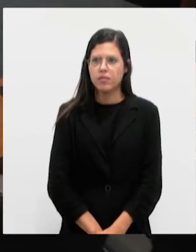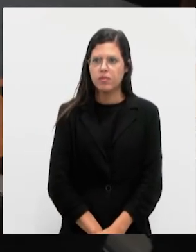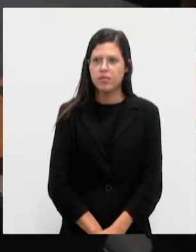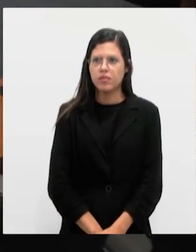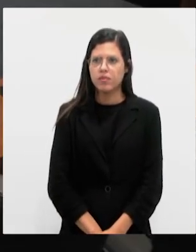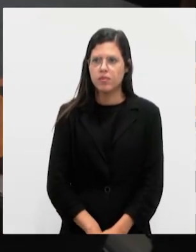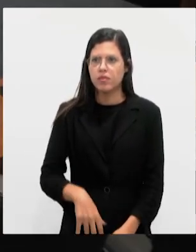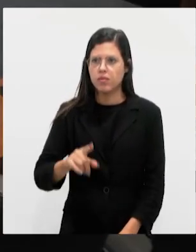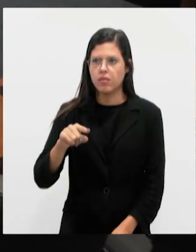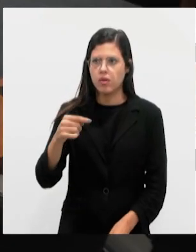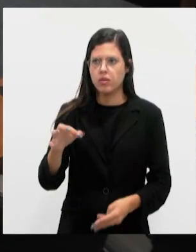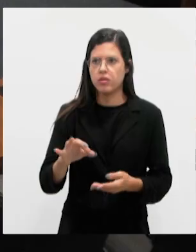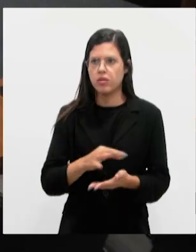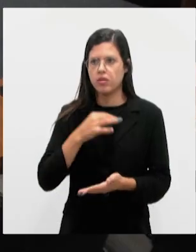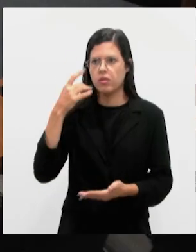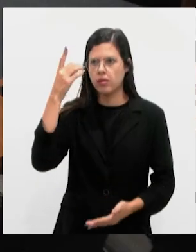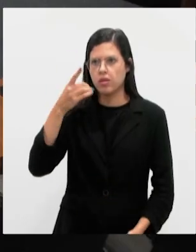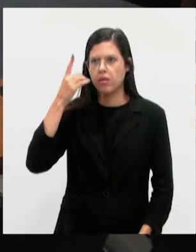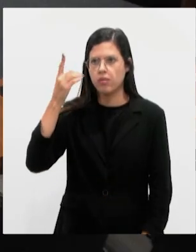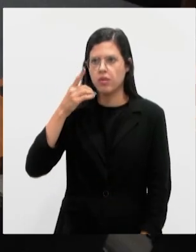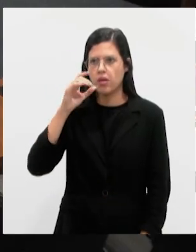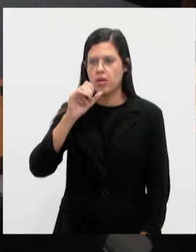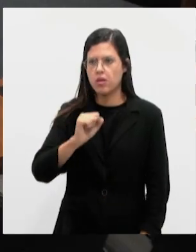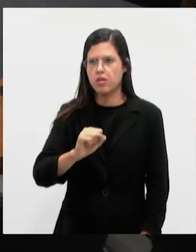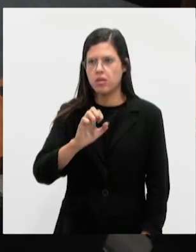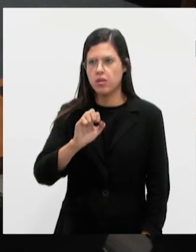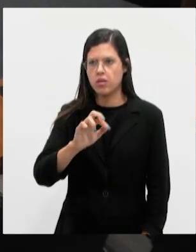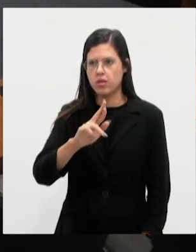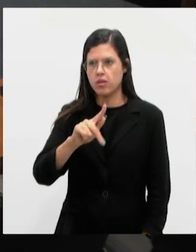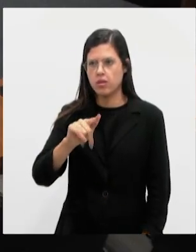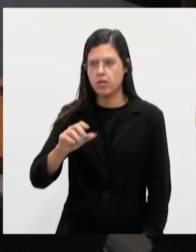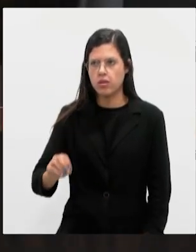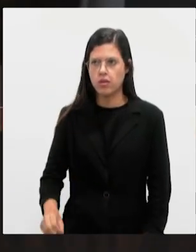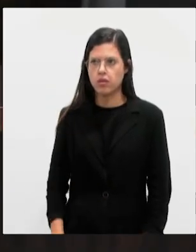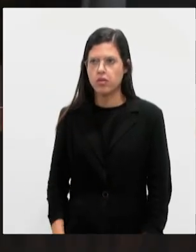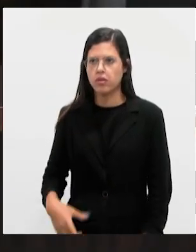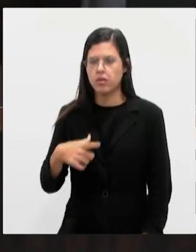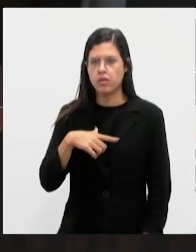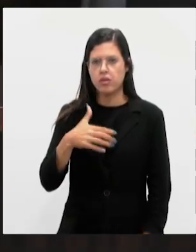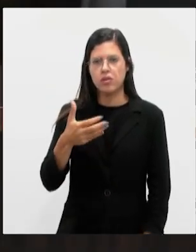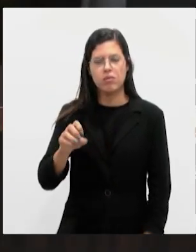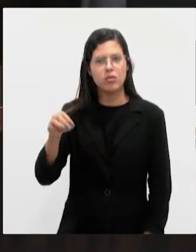Próximo orador inscrito é o nobre deputado Sérgio Fernandes, que dispõe de 10 minutos.